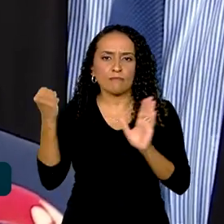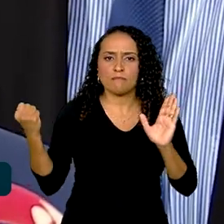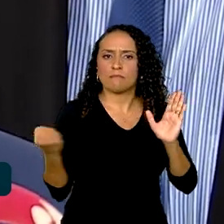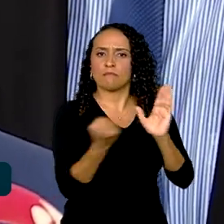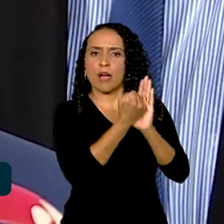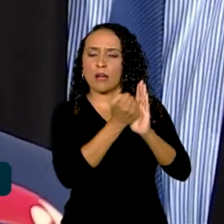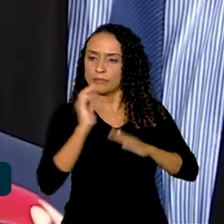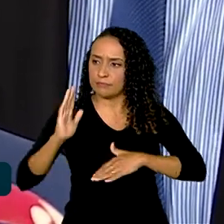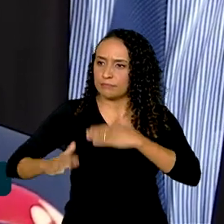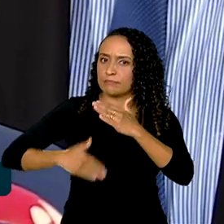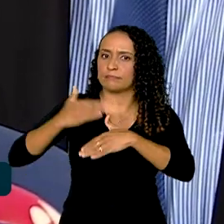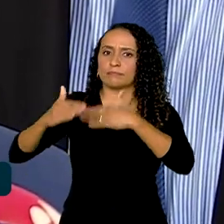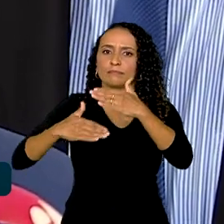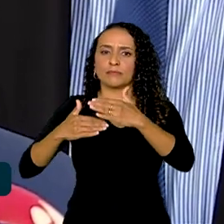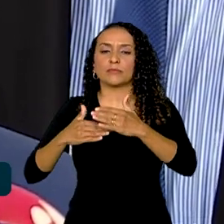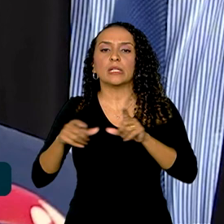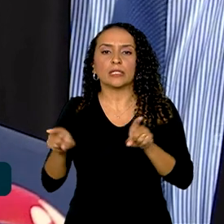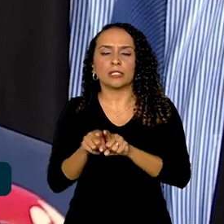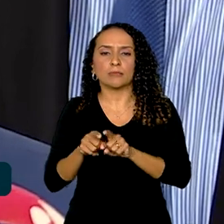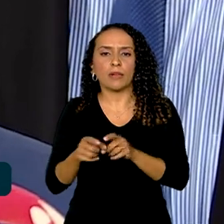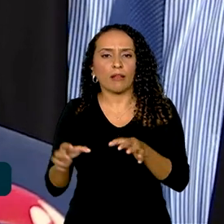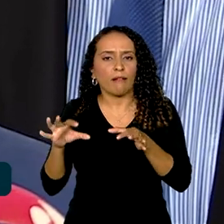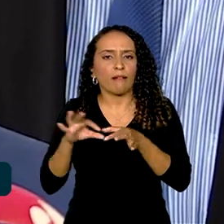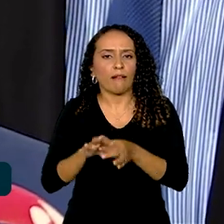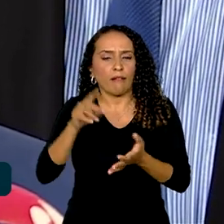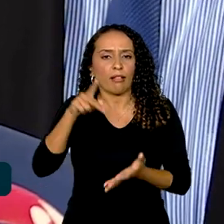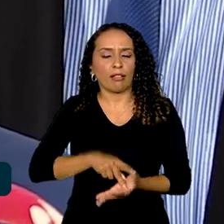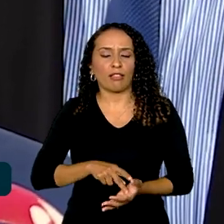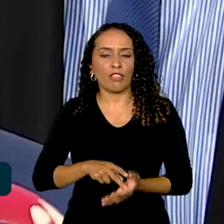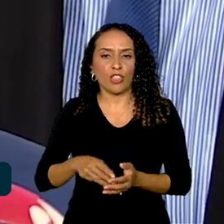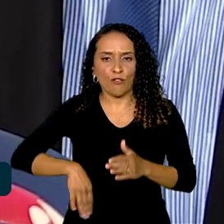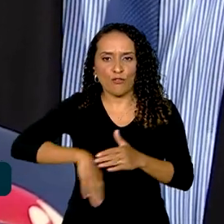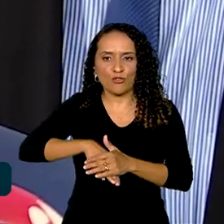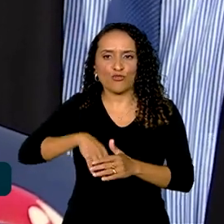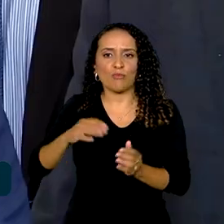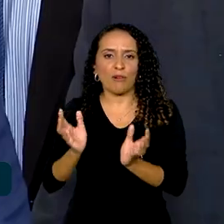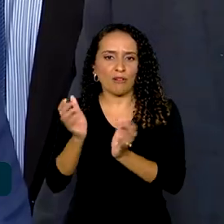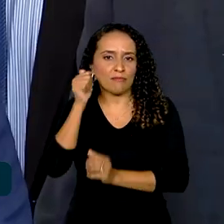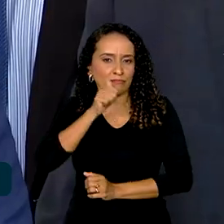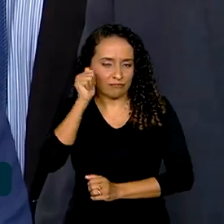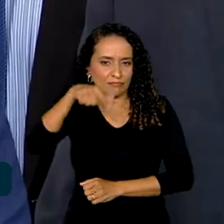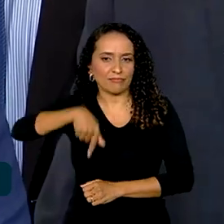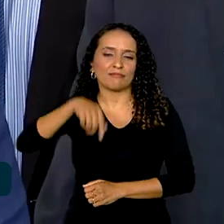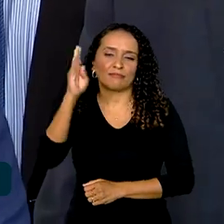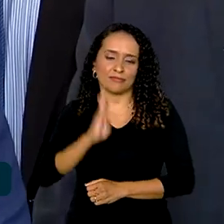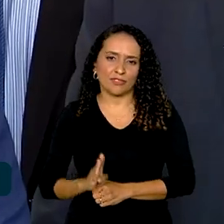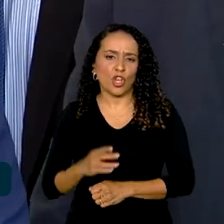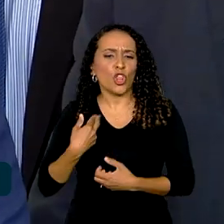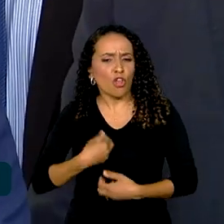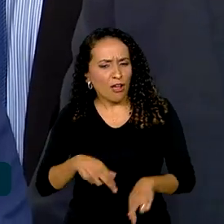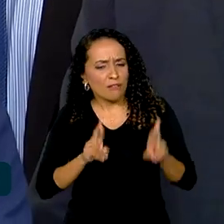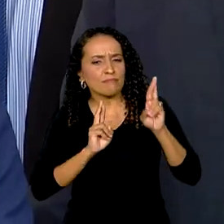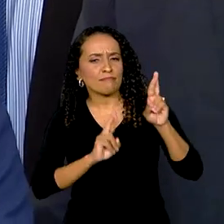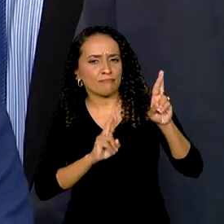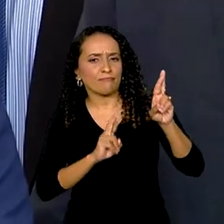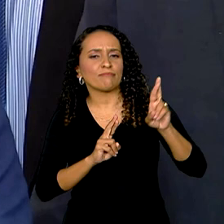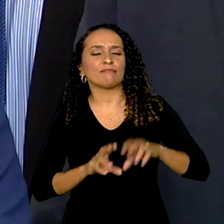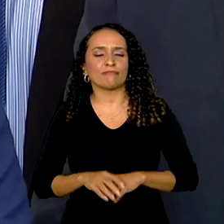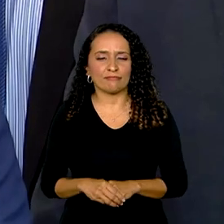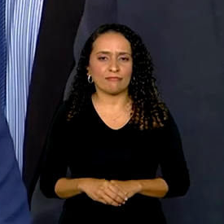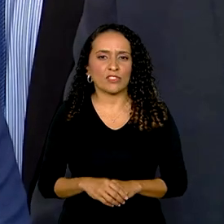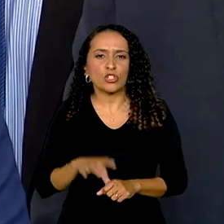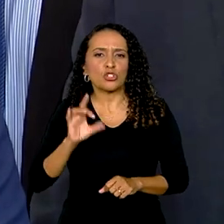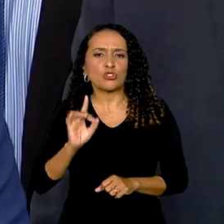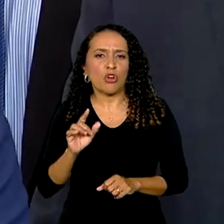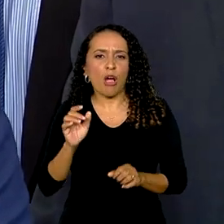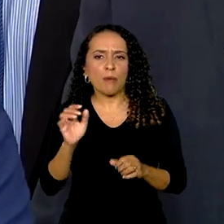para o desenvolvimento e consolidação do futebol feminino do Brasil. Estamos bastante confiantes, não